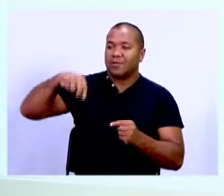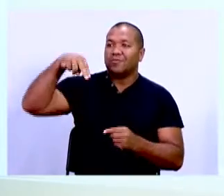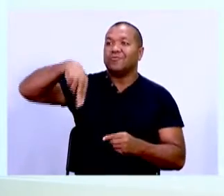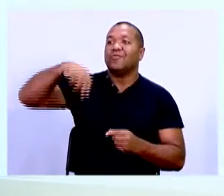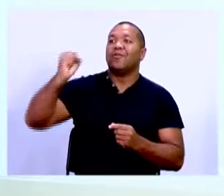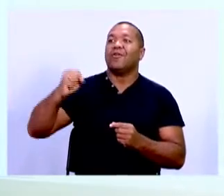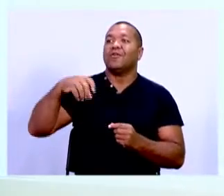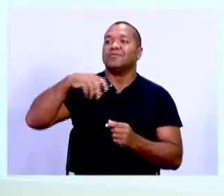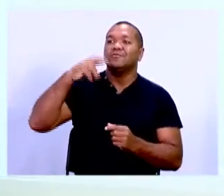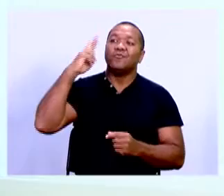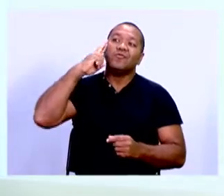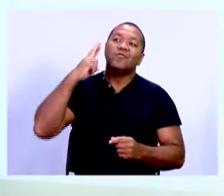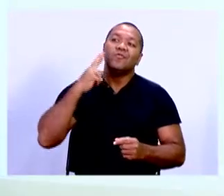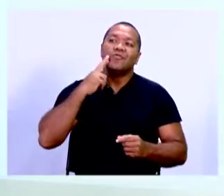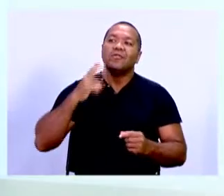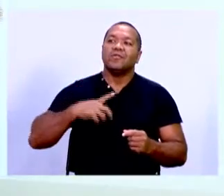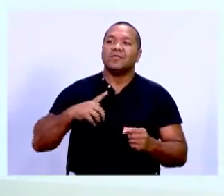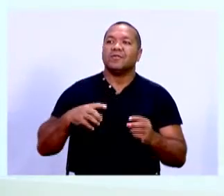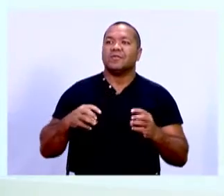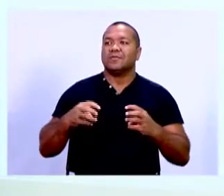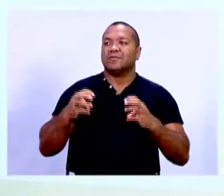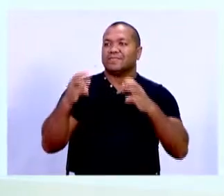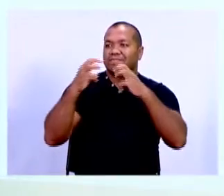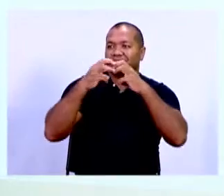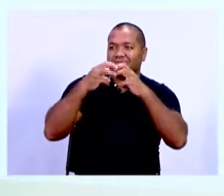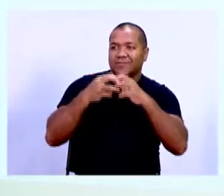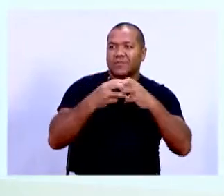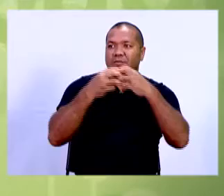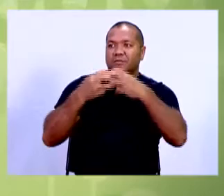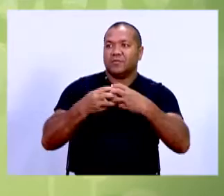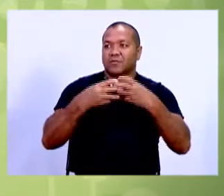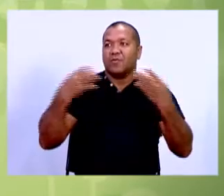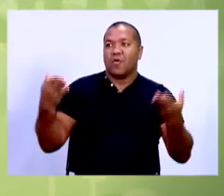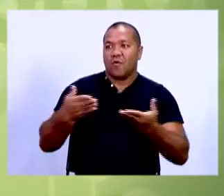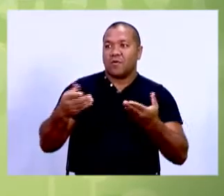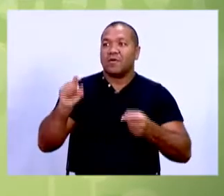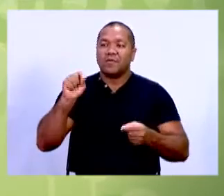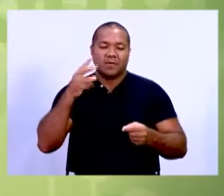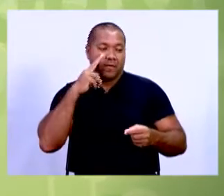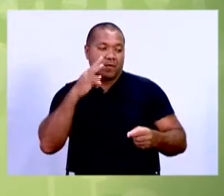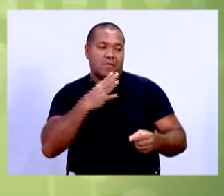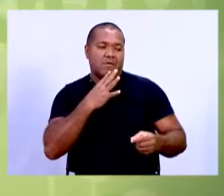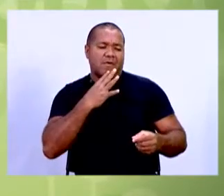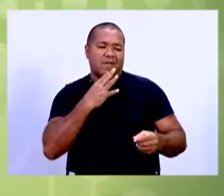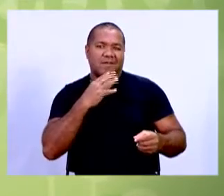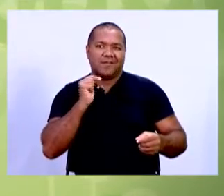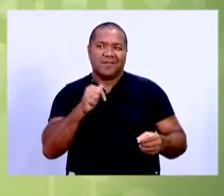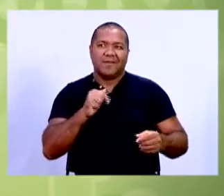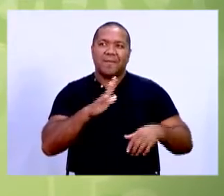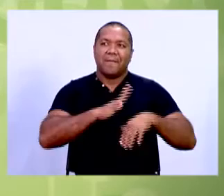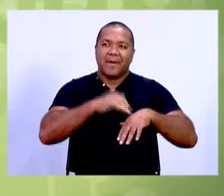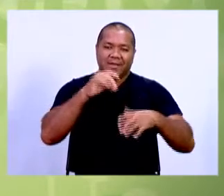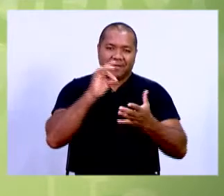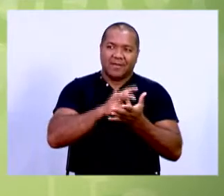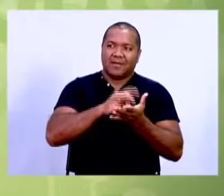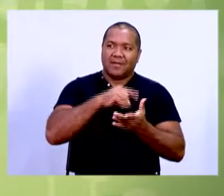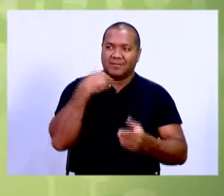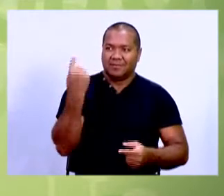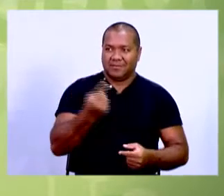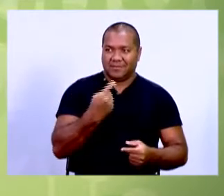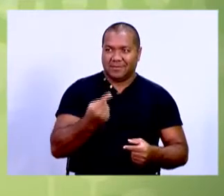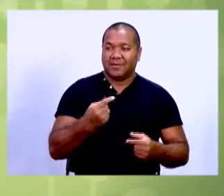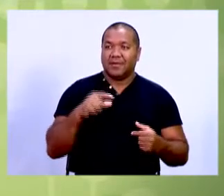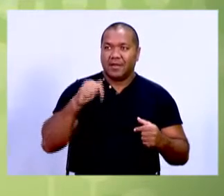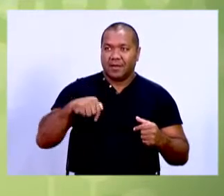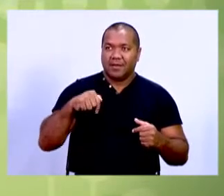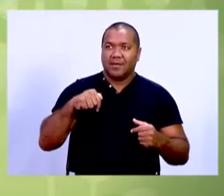que você achou do nosso instituto de uma forma geral? Bom, além de conhecer um pouquinho mais da realidade de vocês, né,